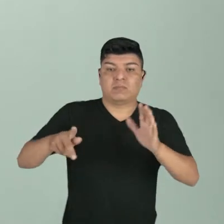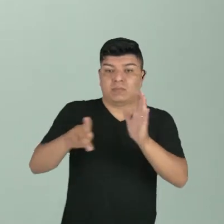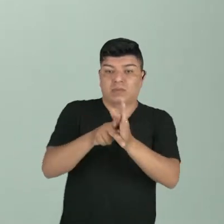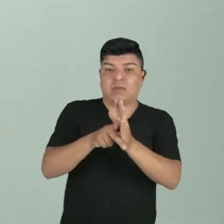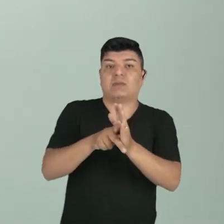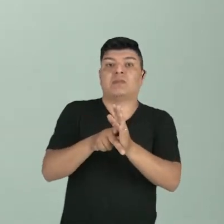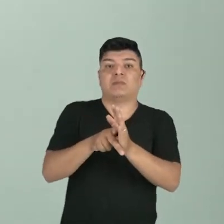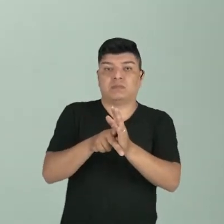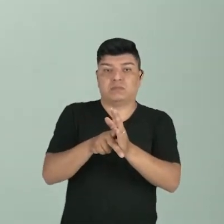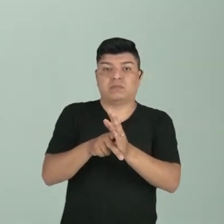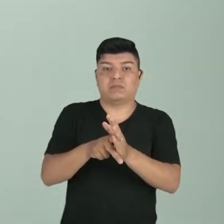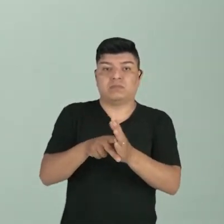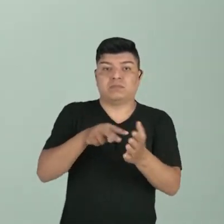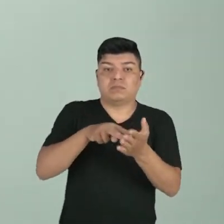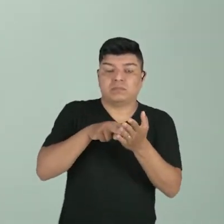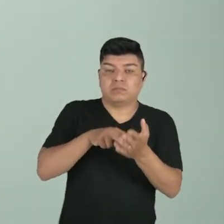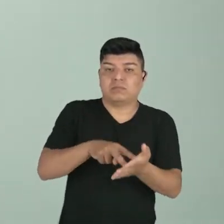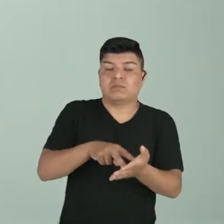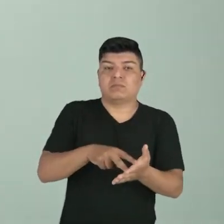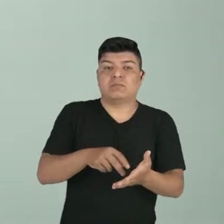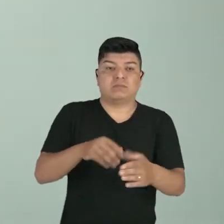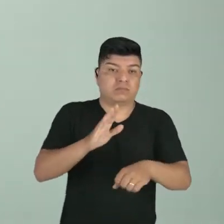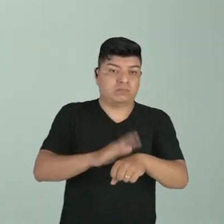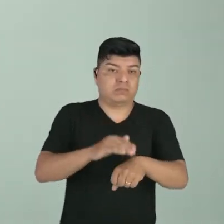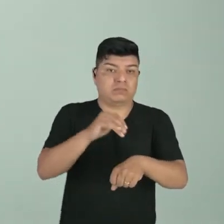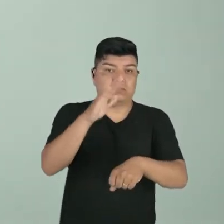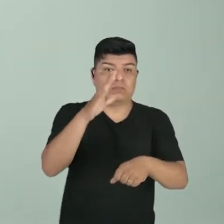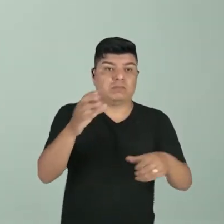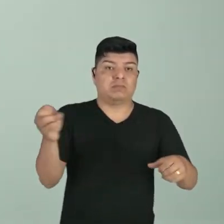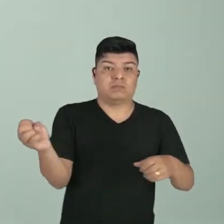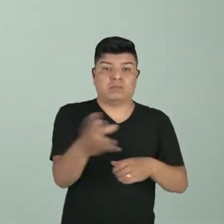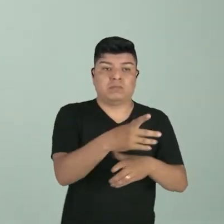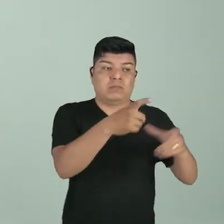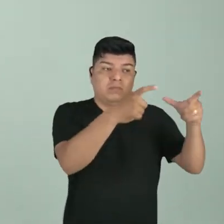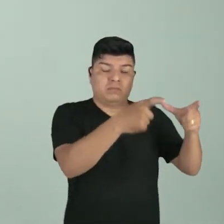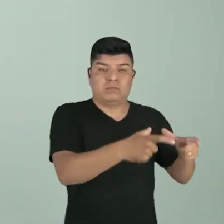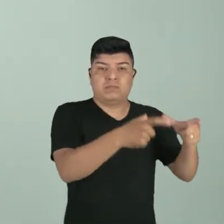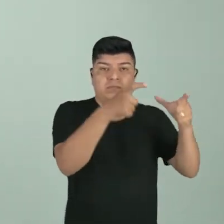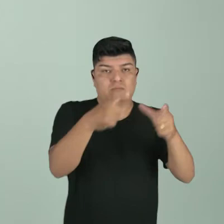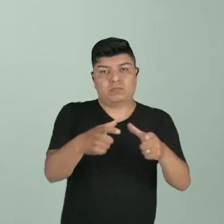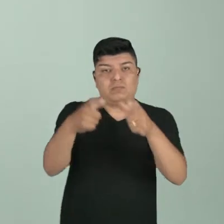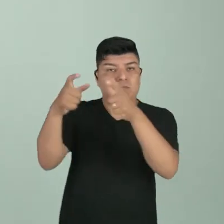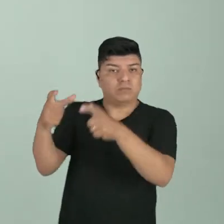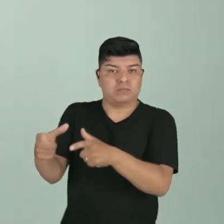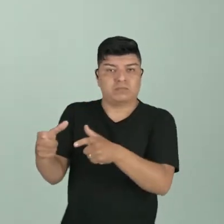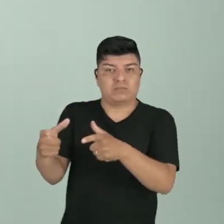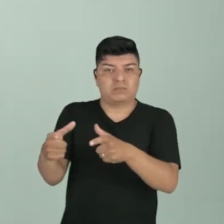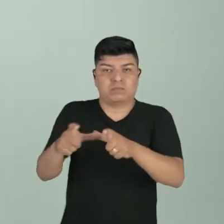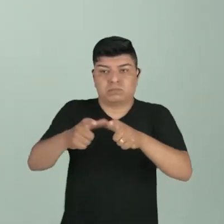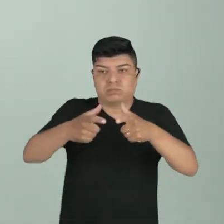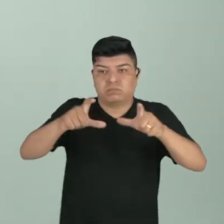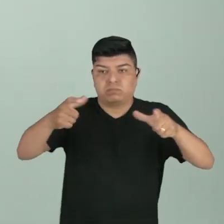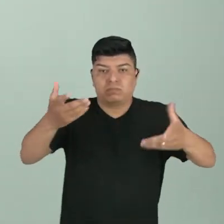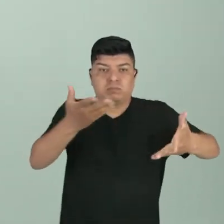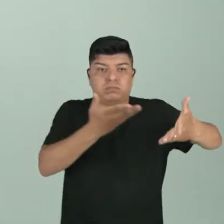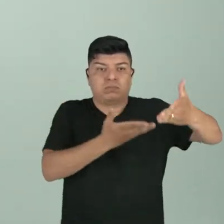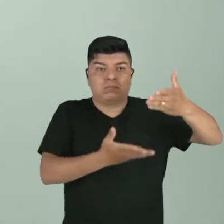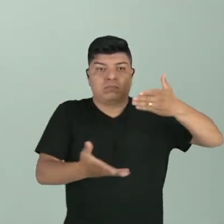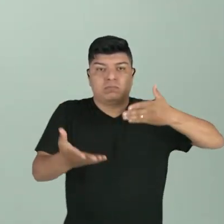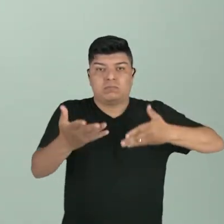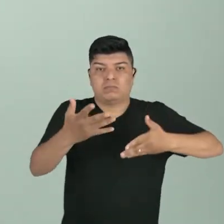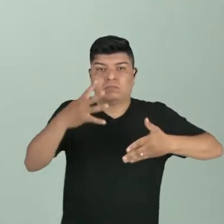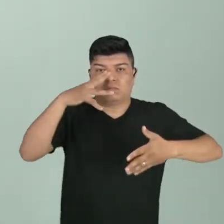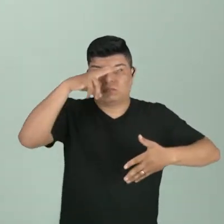a anexação de mais terras, ou seja, de novos territórios, expandindo assim o seu